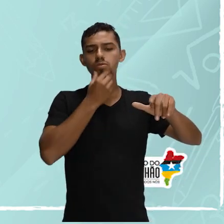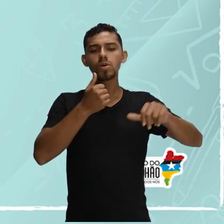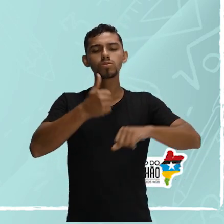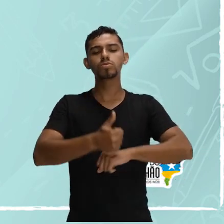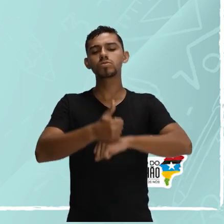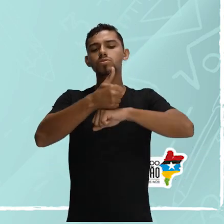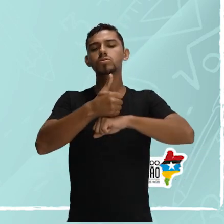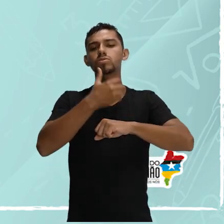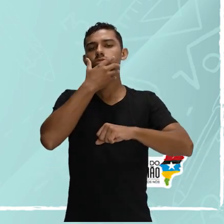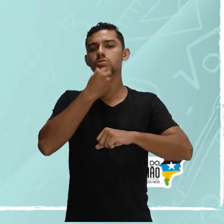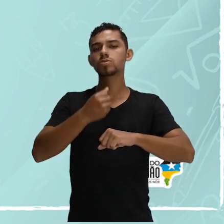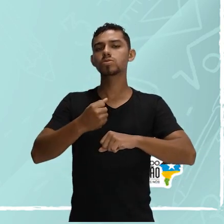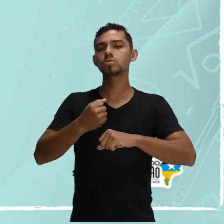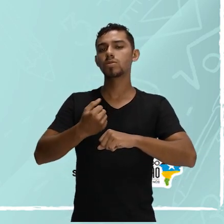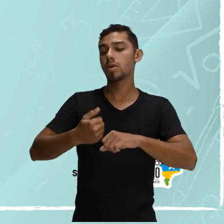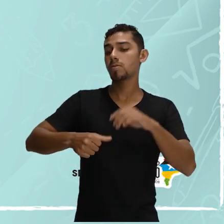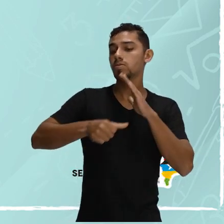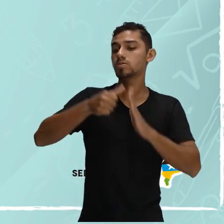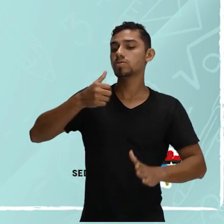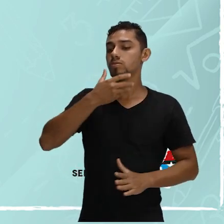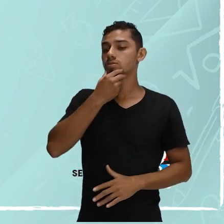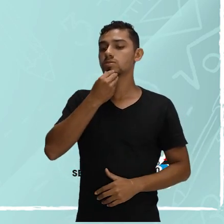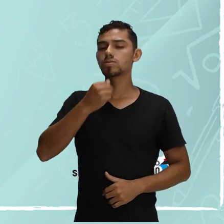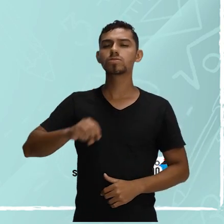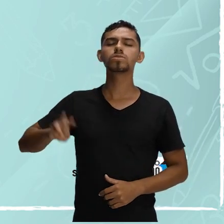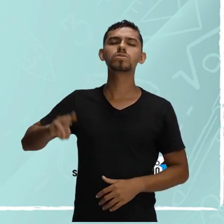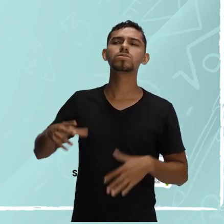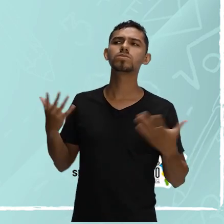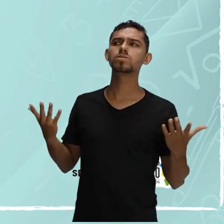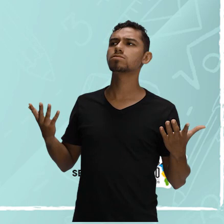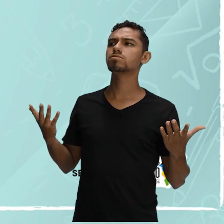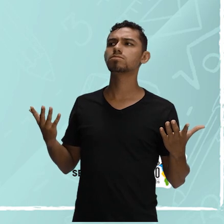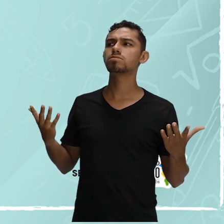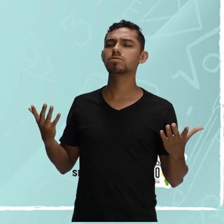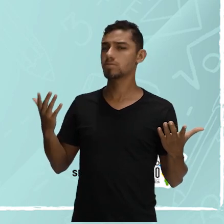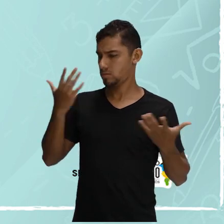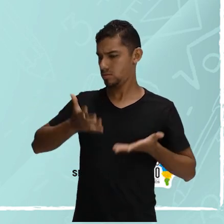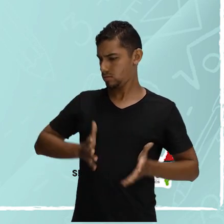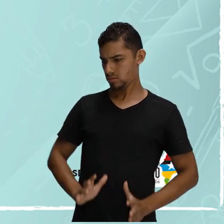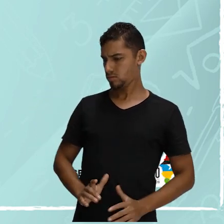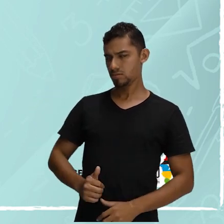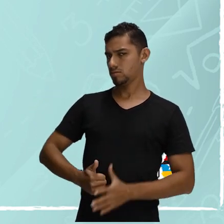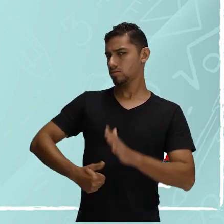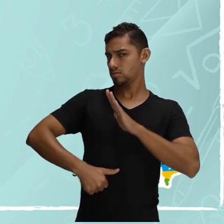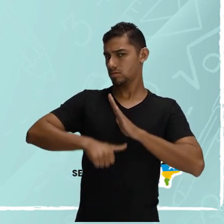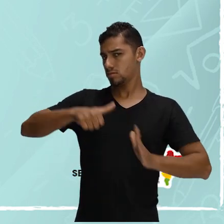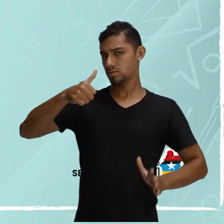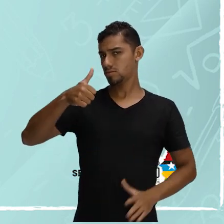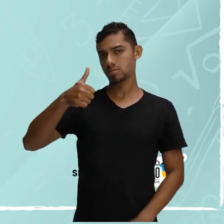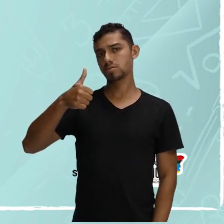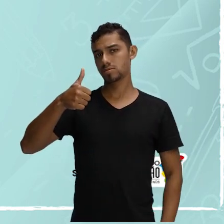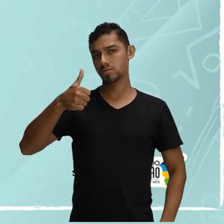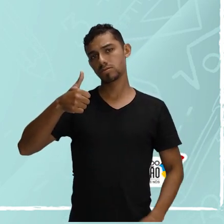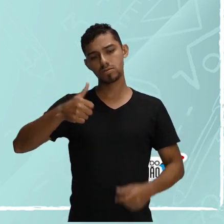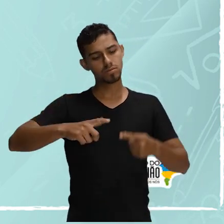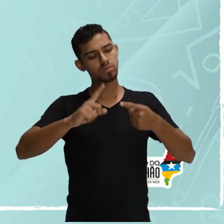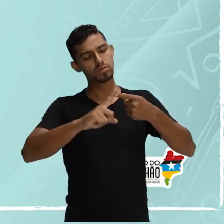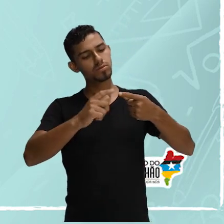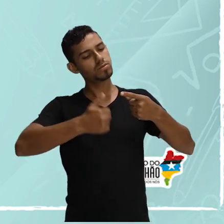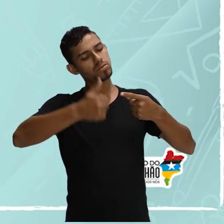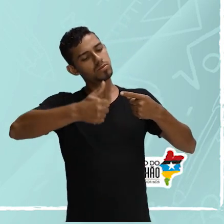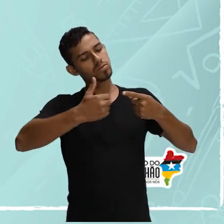família. O que ela precisou fazer para ser o irmão mais velho? Ela precisou só nascer primeiro, né, em relação aos outros